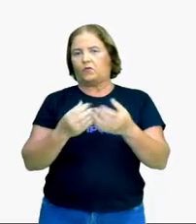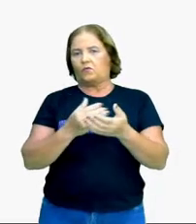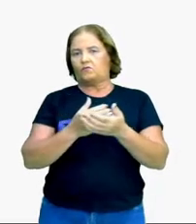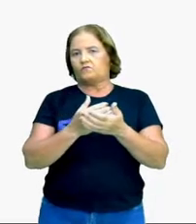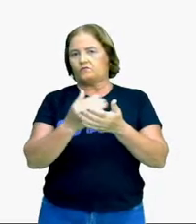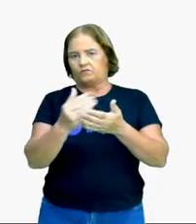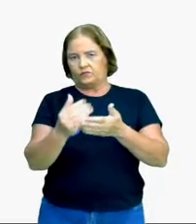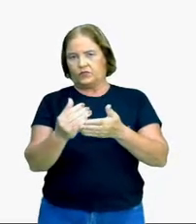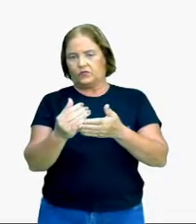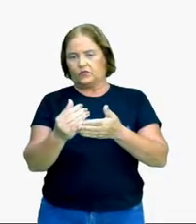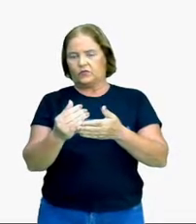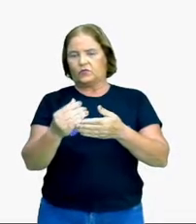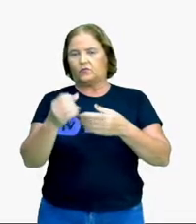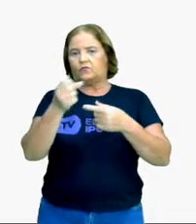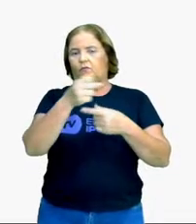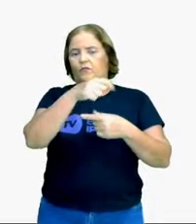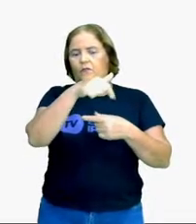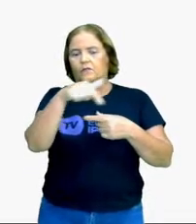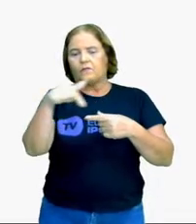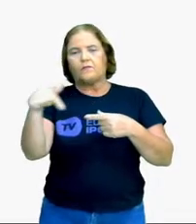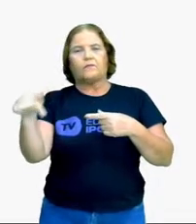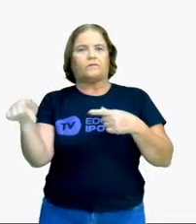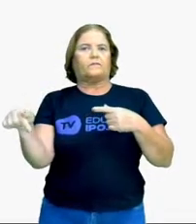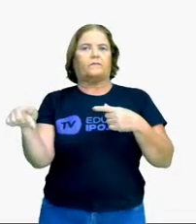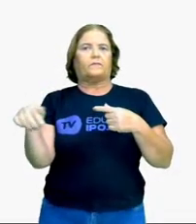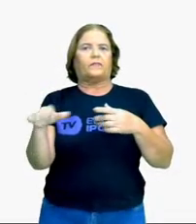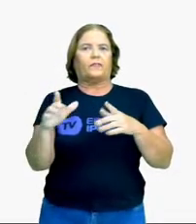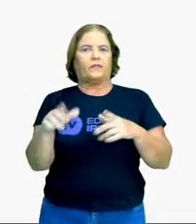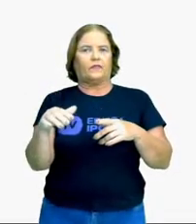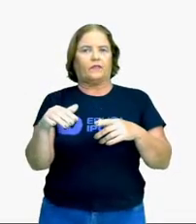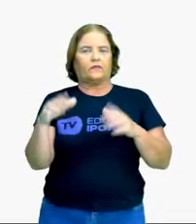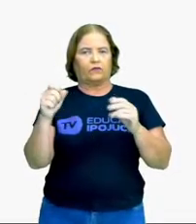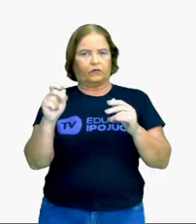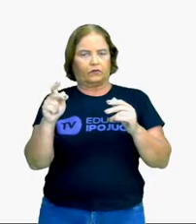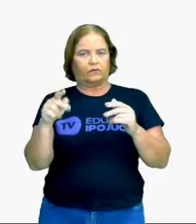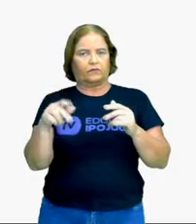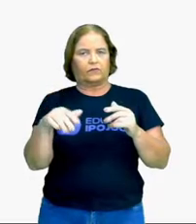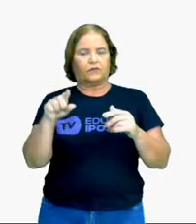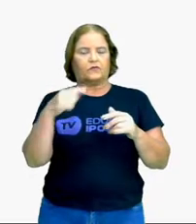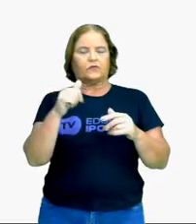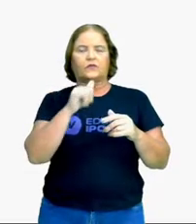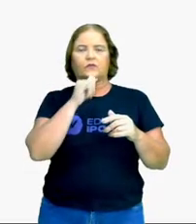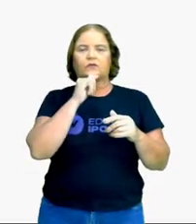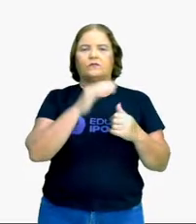dízima periódica, ok? Vamos ver outro exemplo?